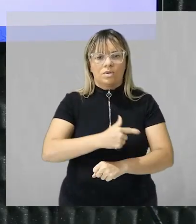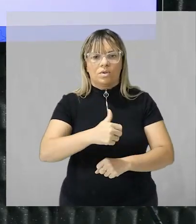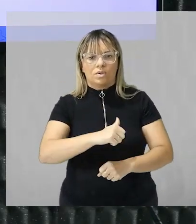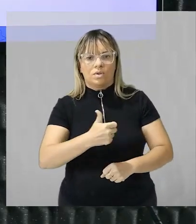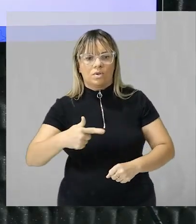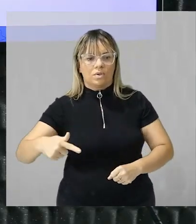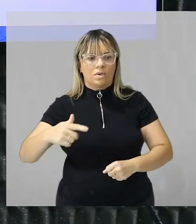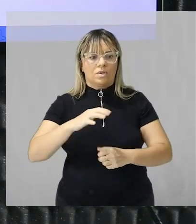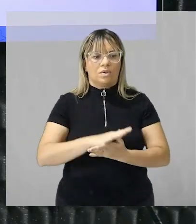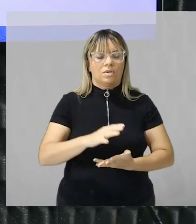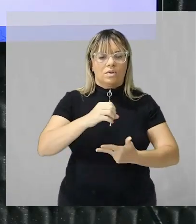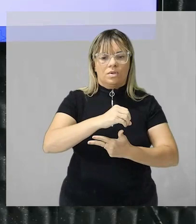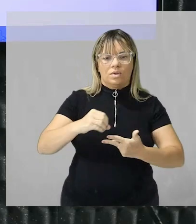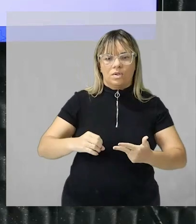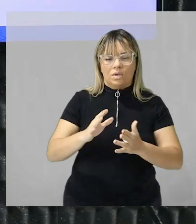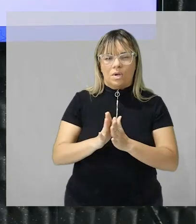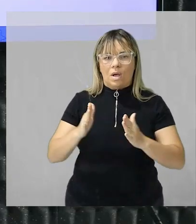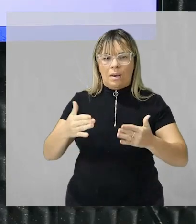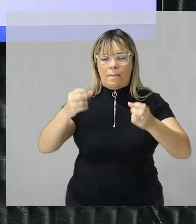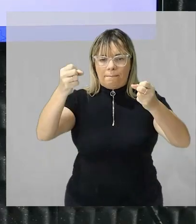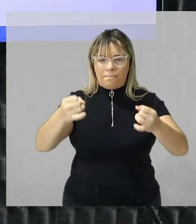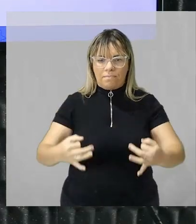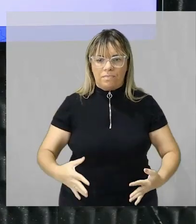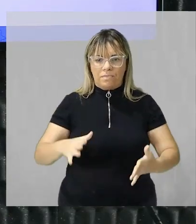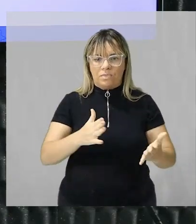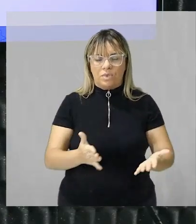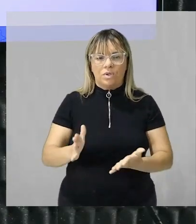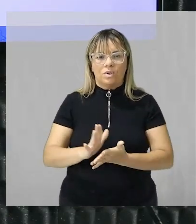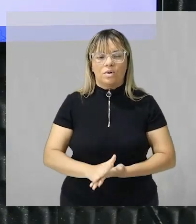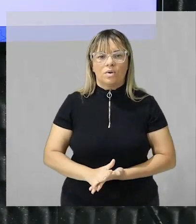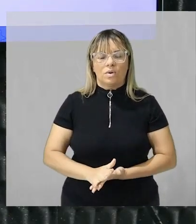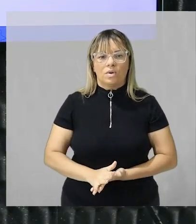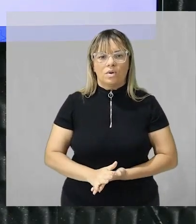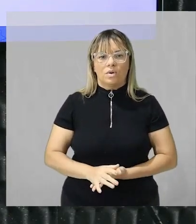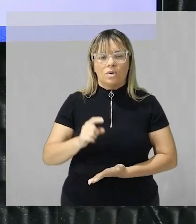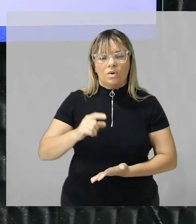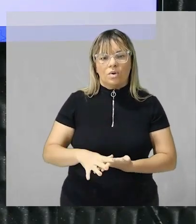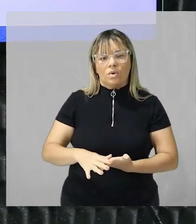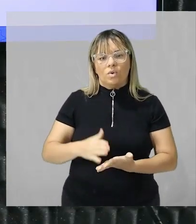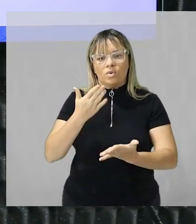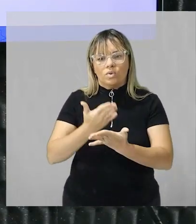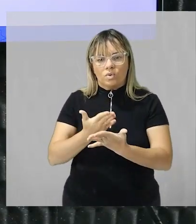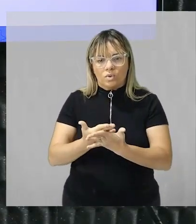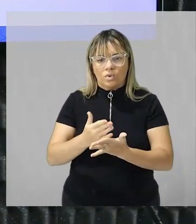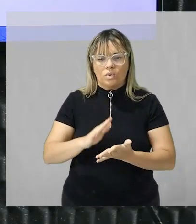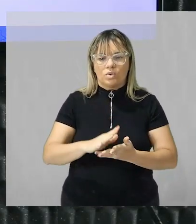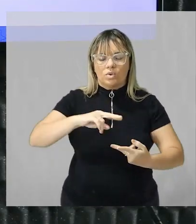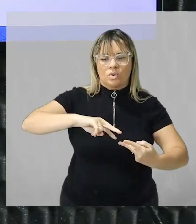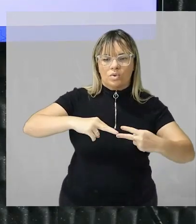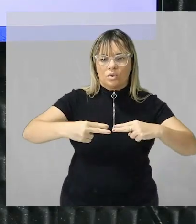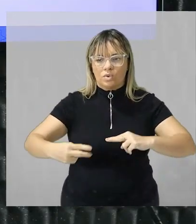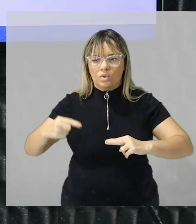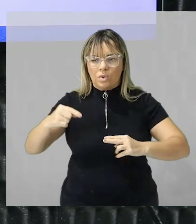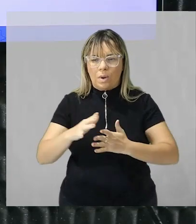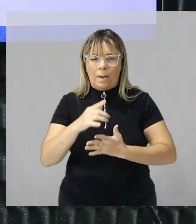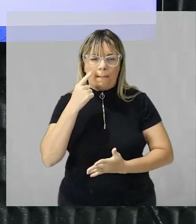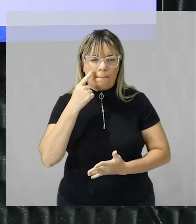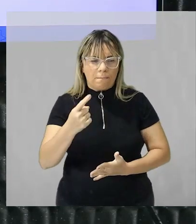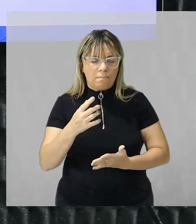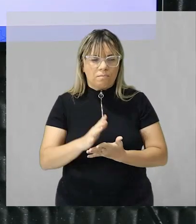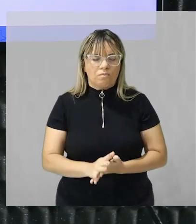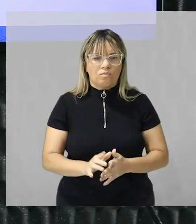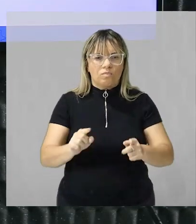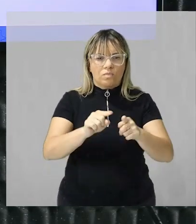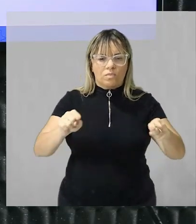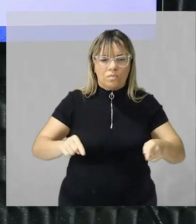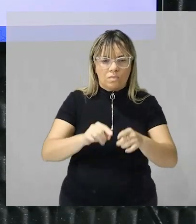bem atenção, olha só. Um geneticista observou que determinada plantação era